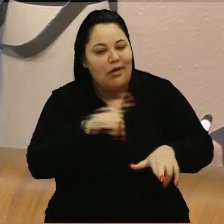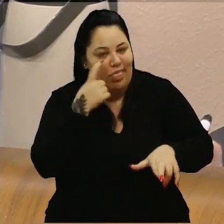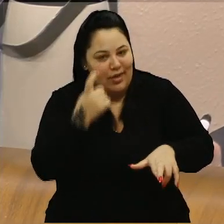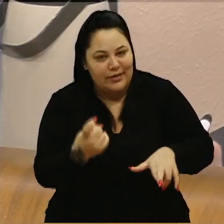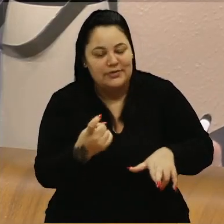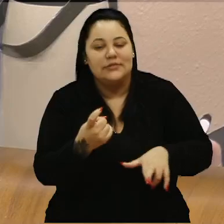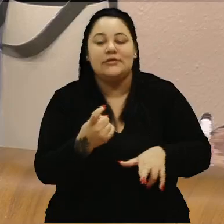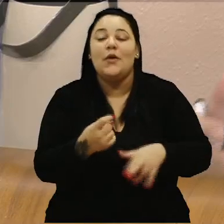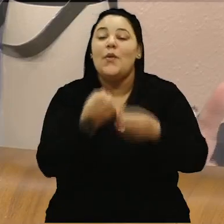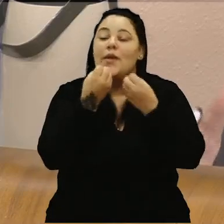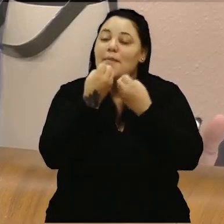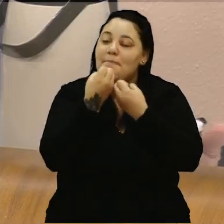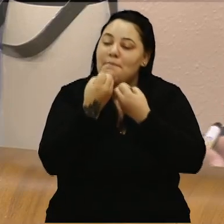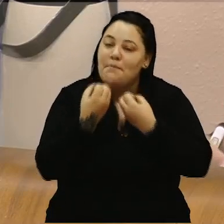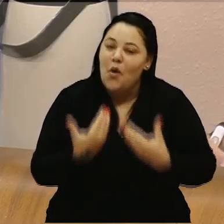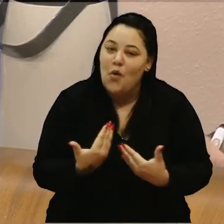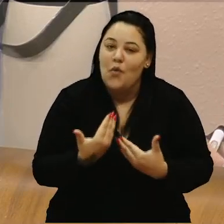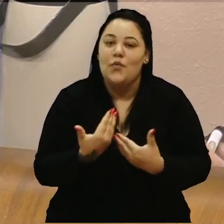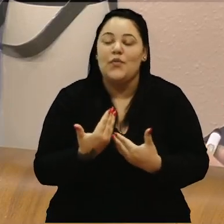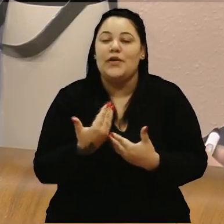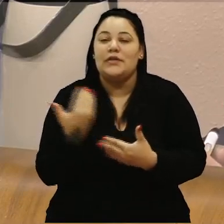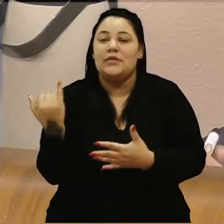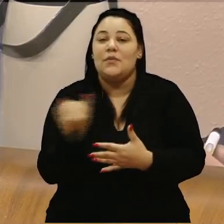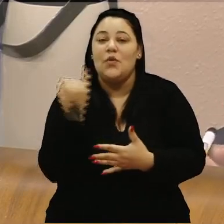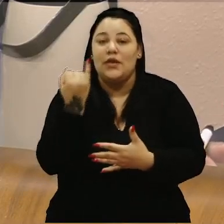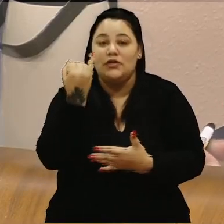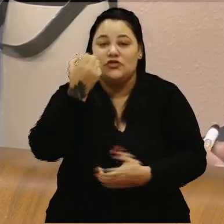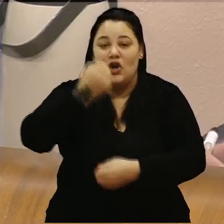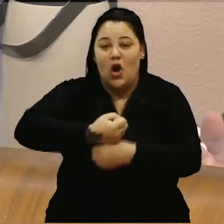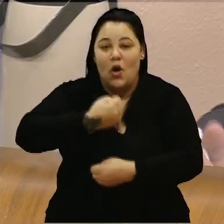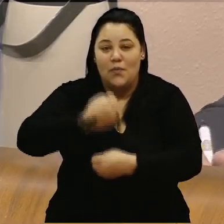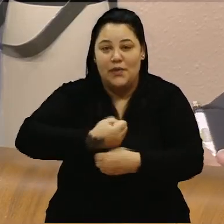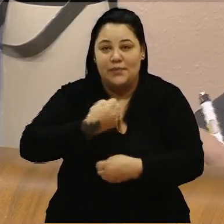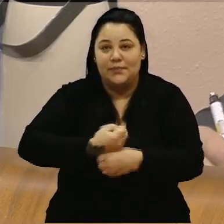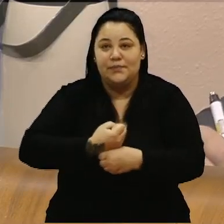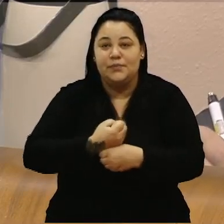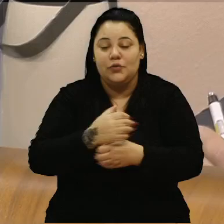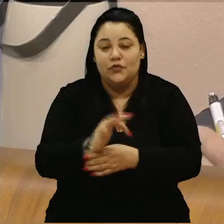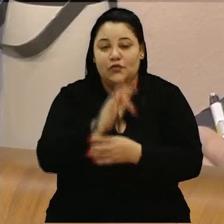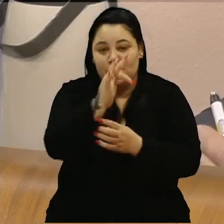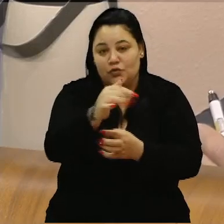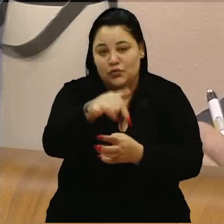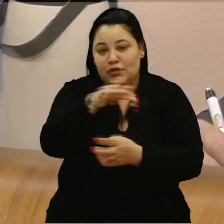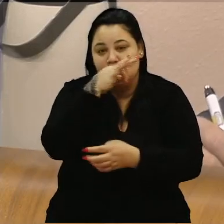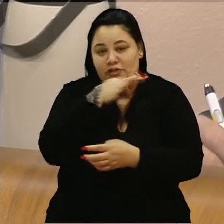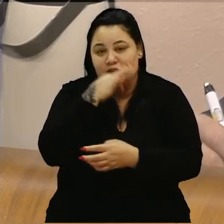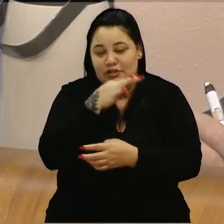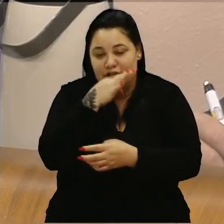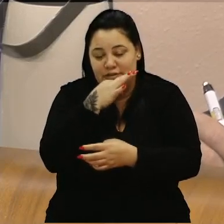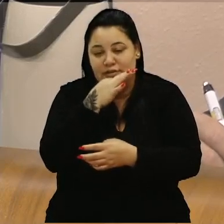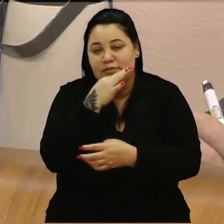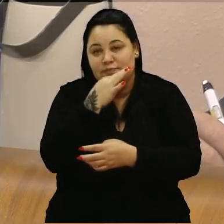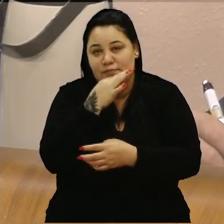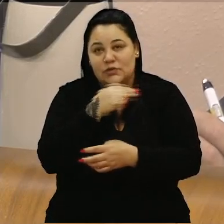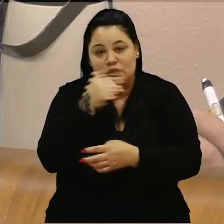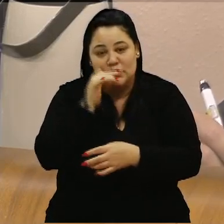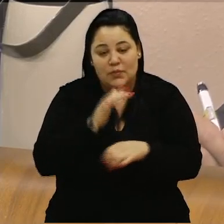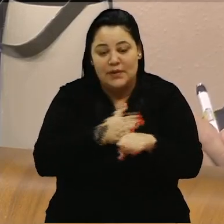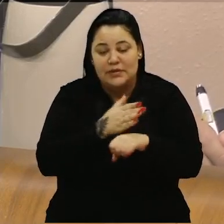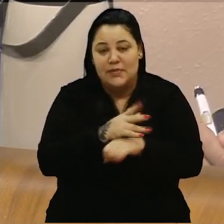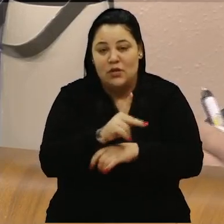fomos, que essa importante obra, para muitas gerações, né, tenha sido inclusa no PAC do